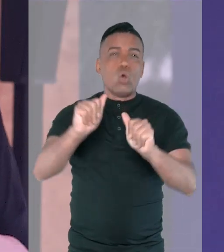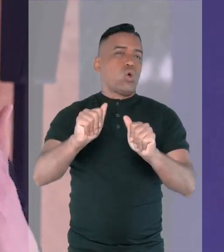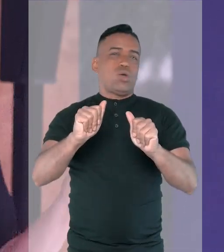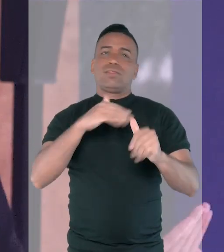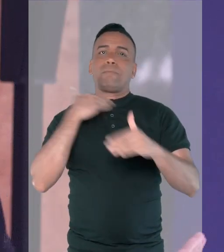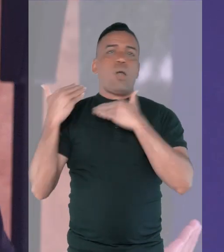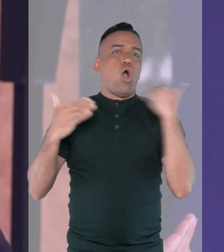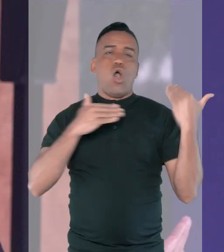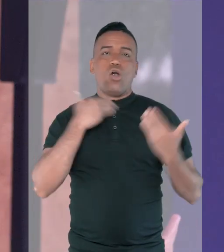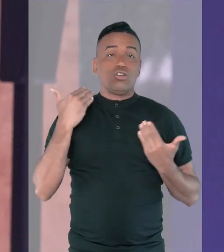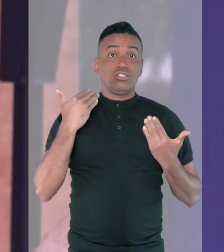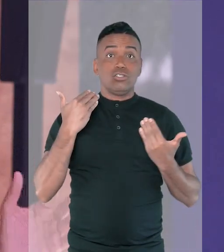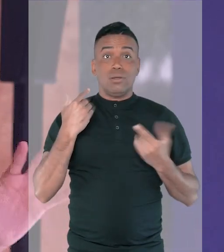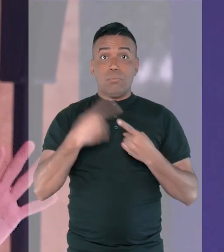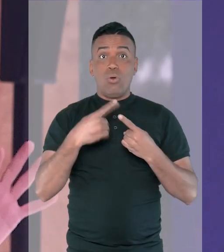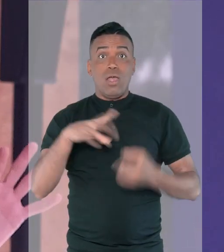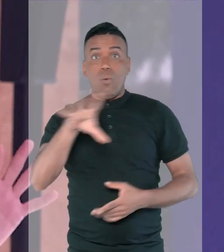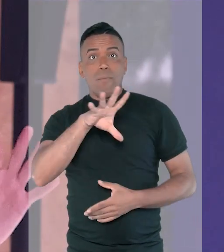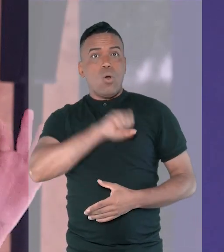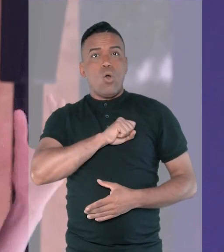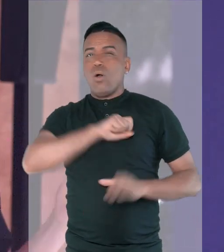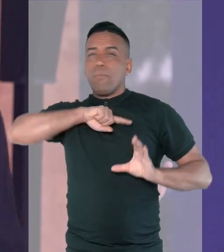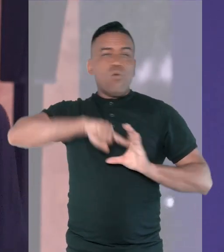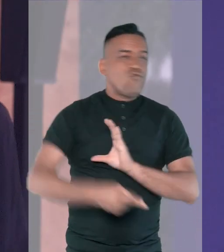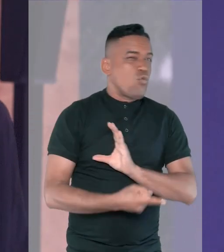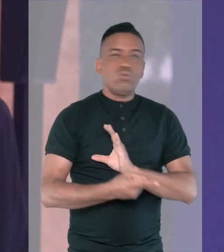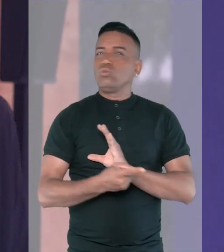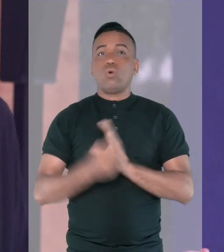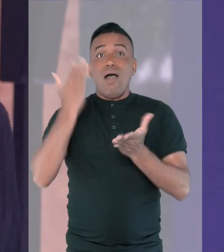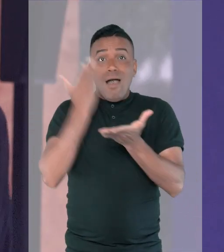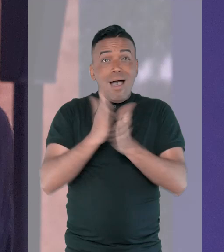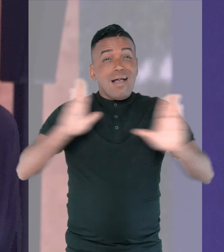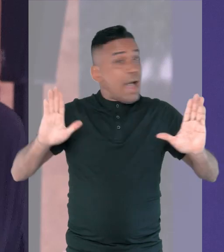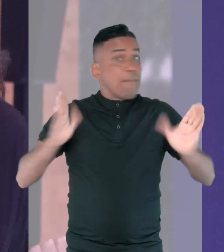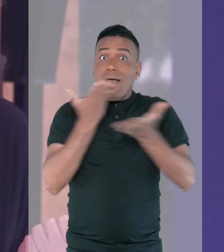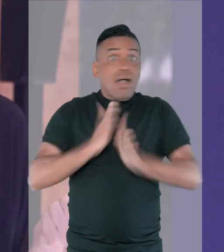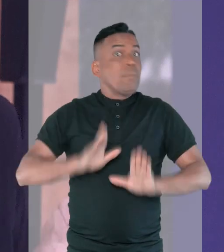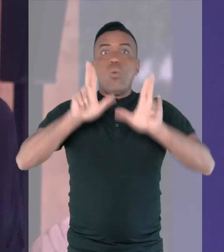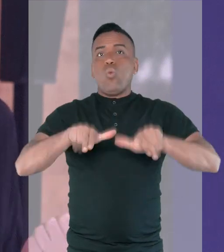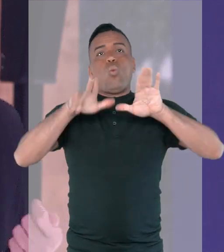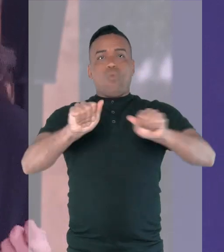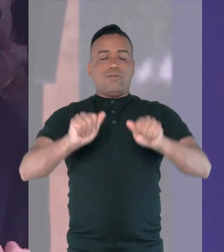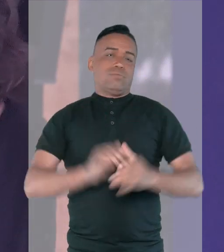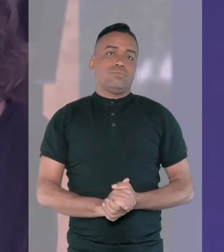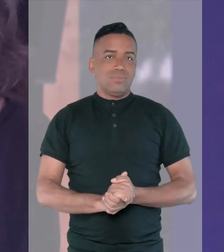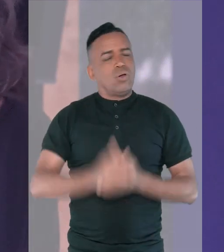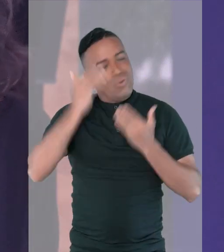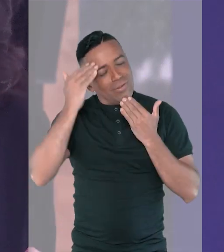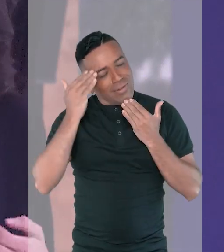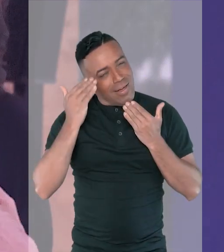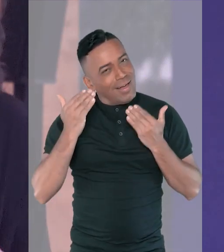vencer toda a morte, né? Que o amor, ele não morre nunca. Então, eu só queria